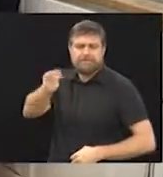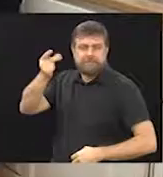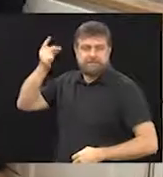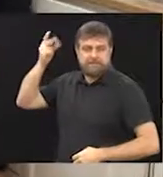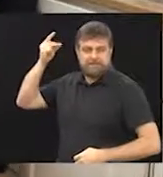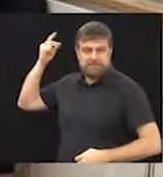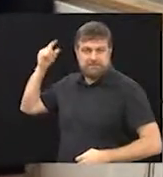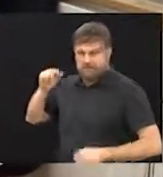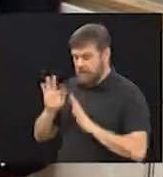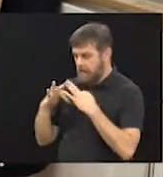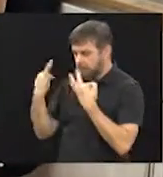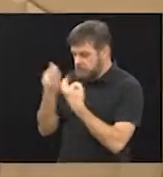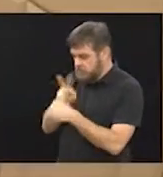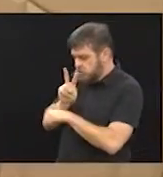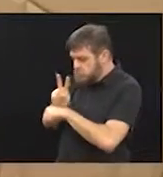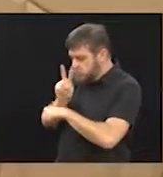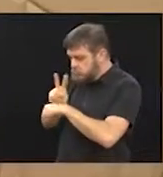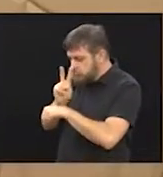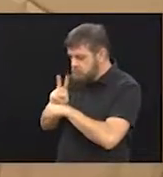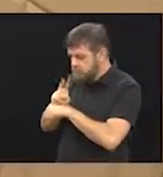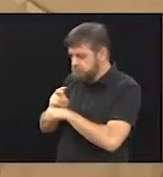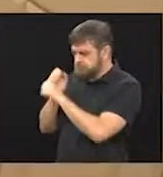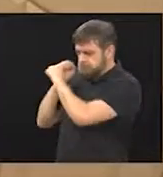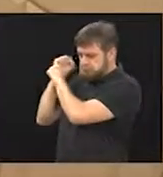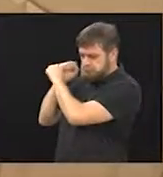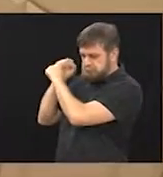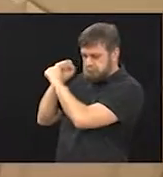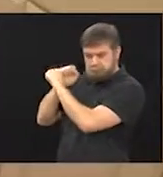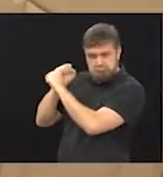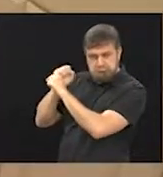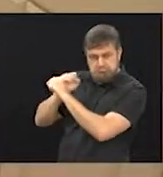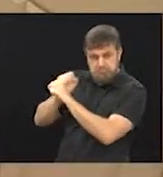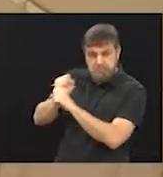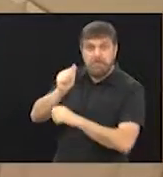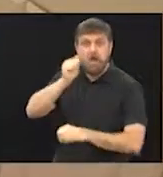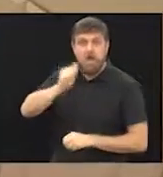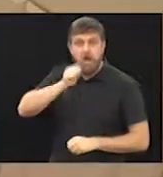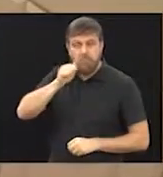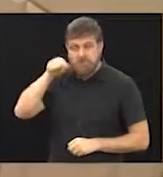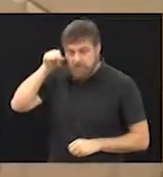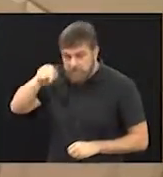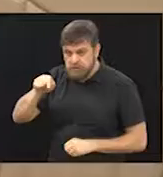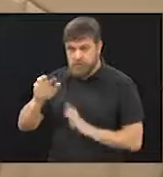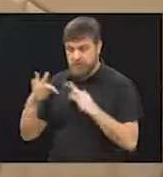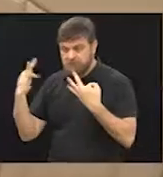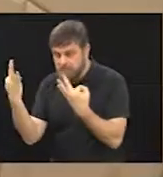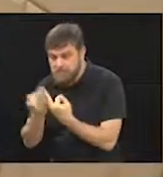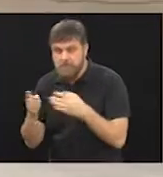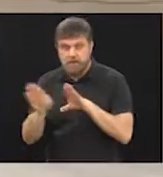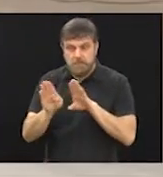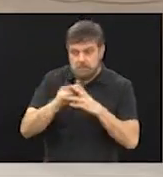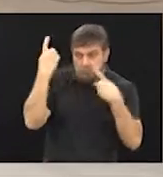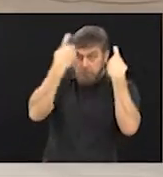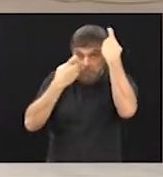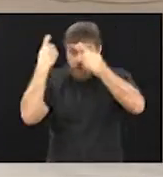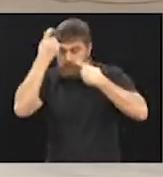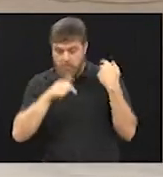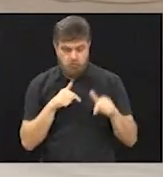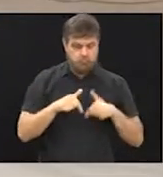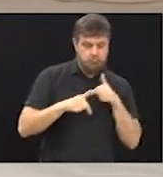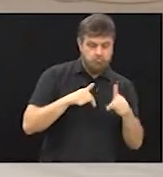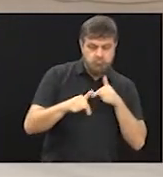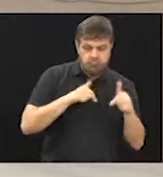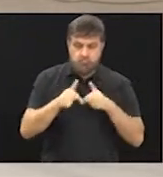só se preocupava com família. Alguns anos atrás, a mulher, além da família, começou a se preocupar com o seu trabalho,